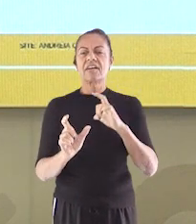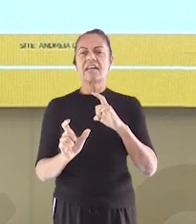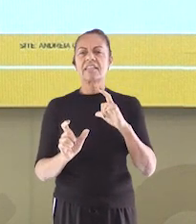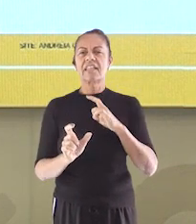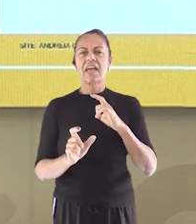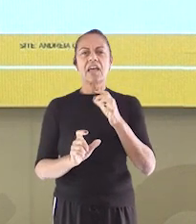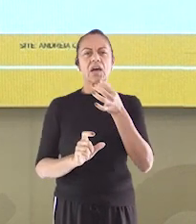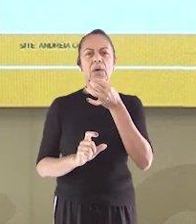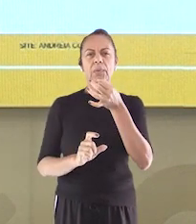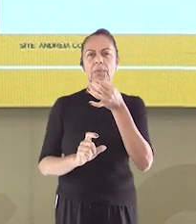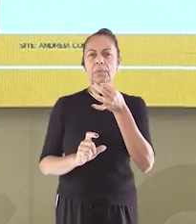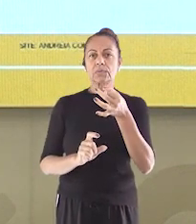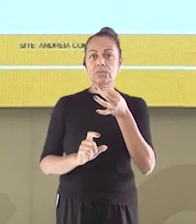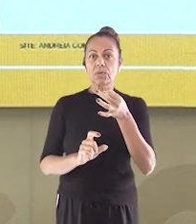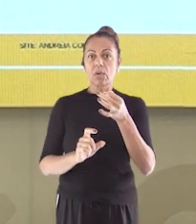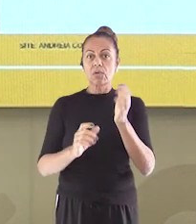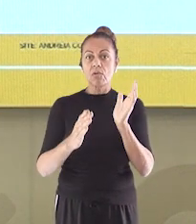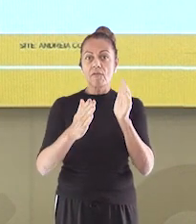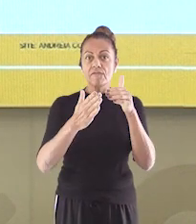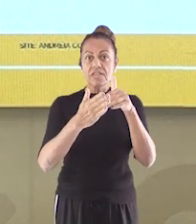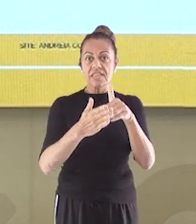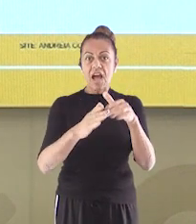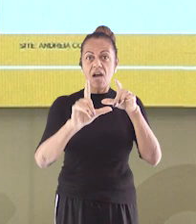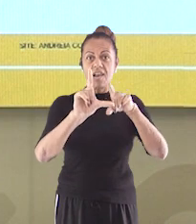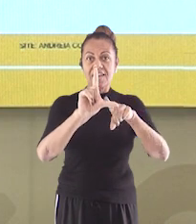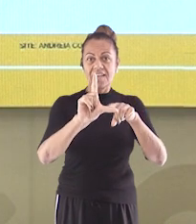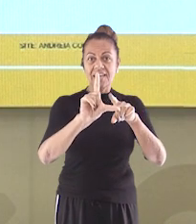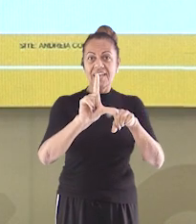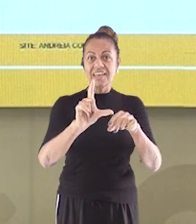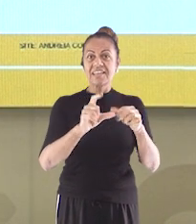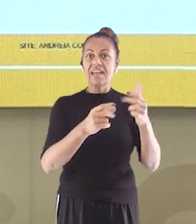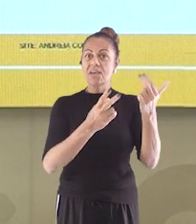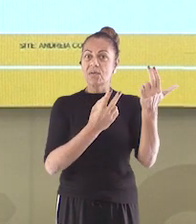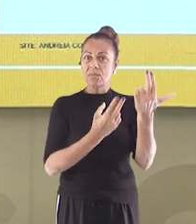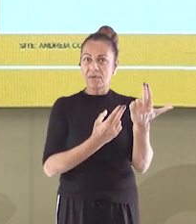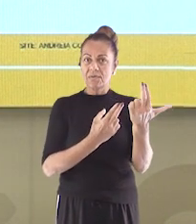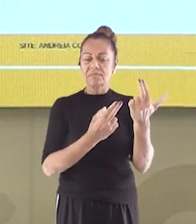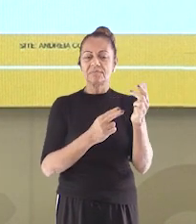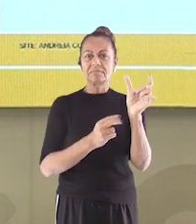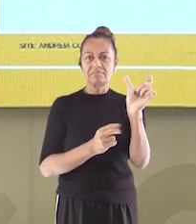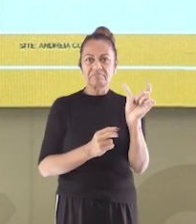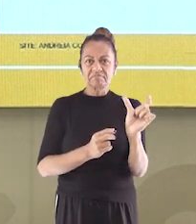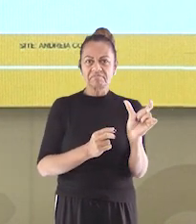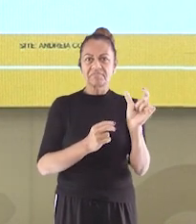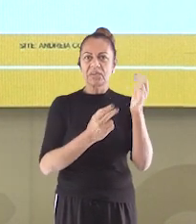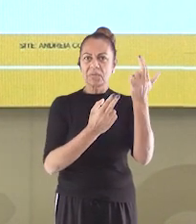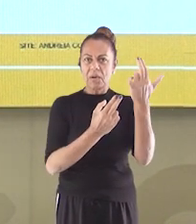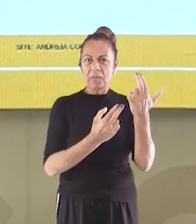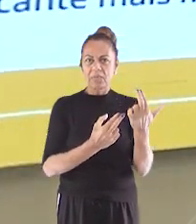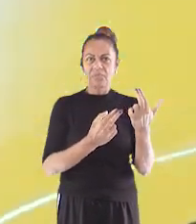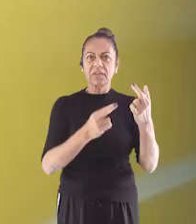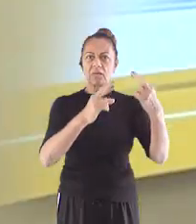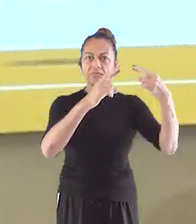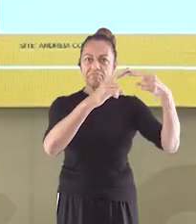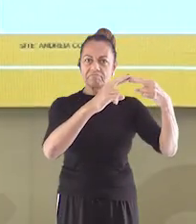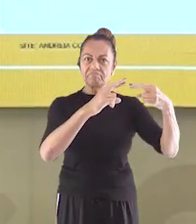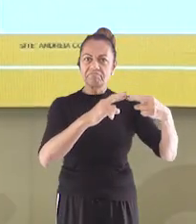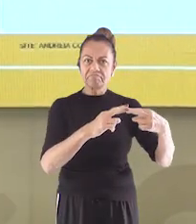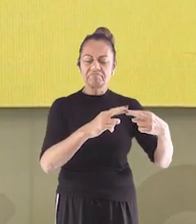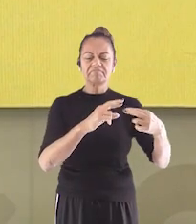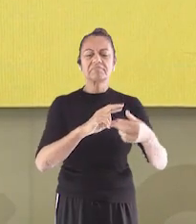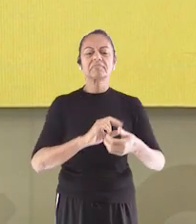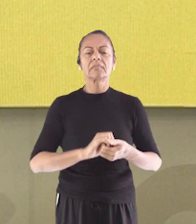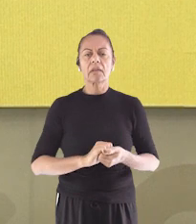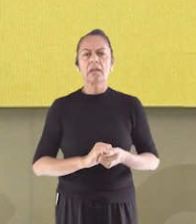Todas essas palavras têm sons idênticos na última sílaba, como vocês podem perceber no slide.